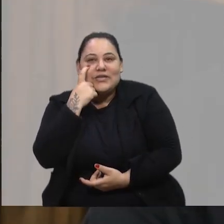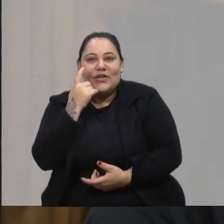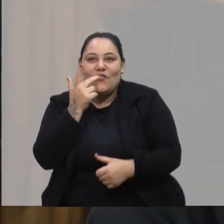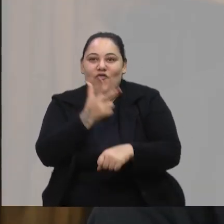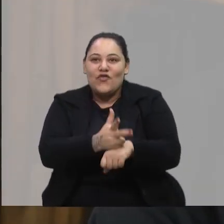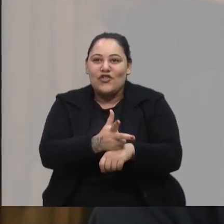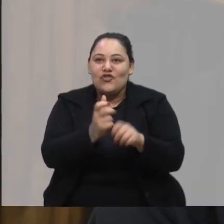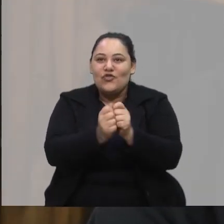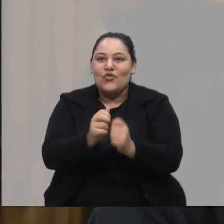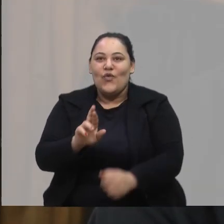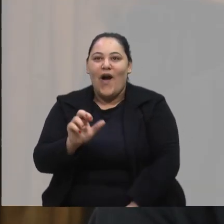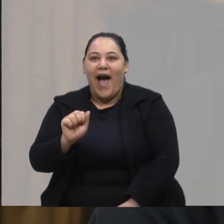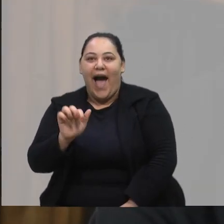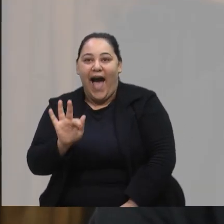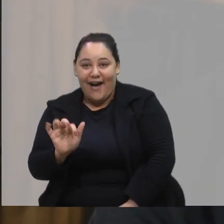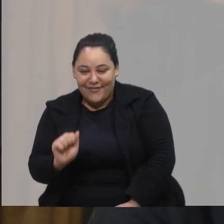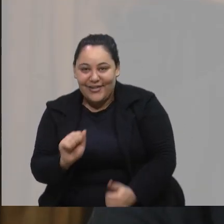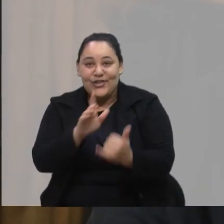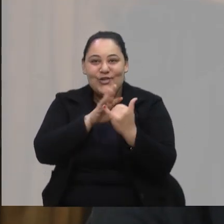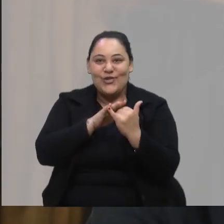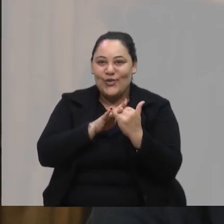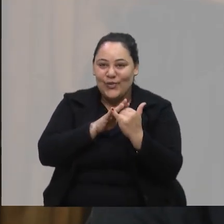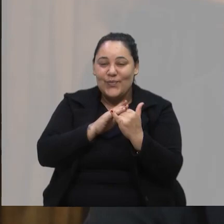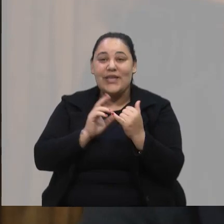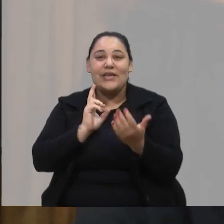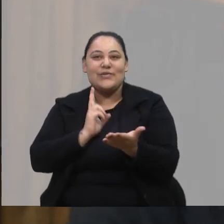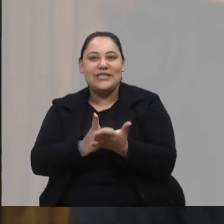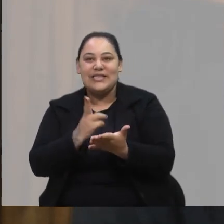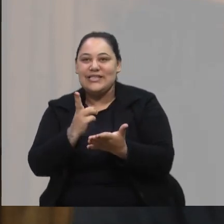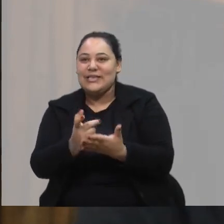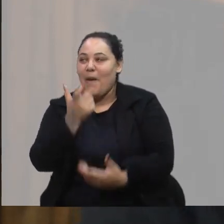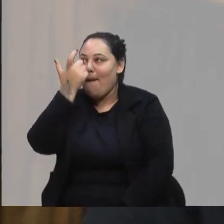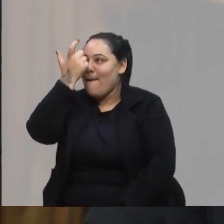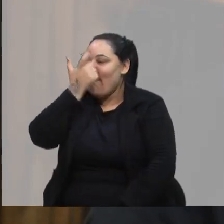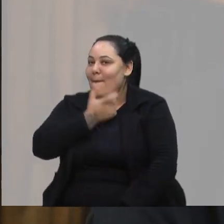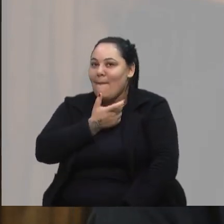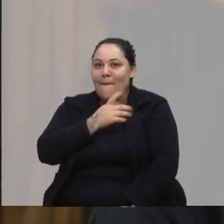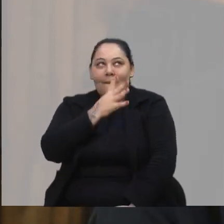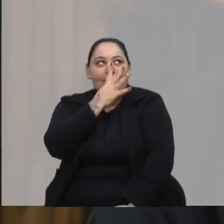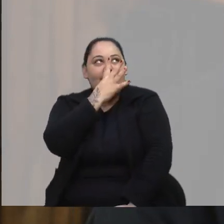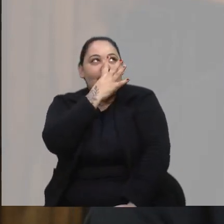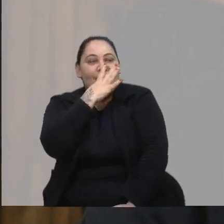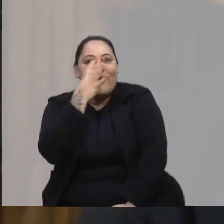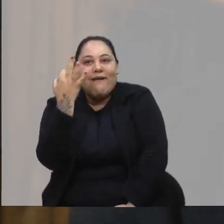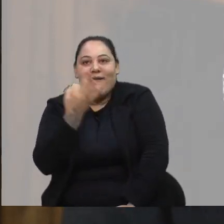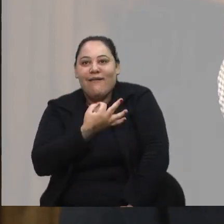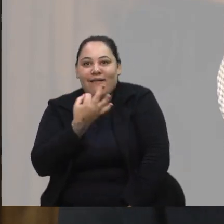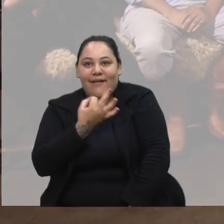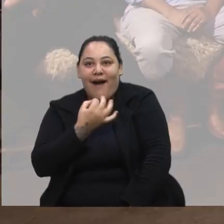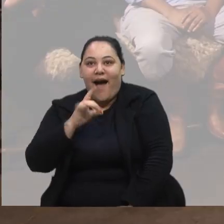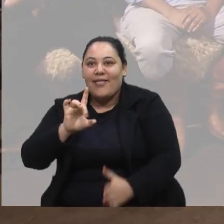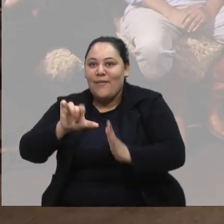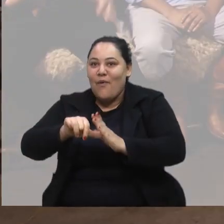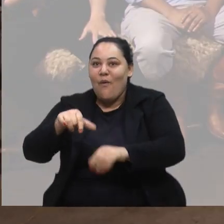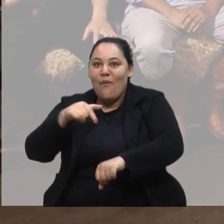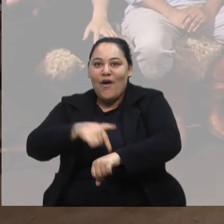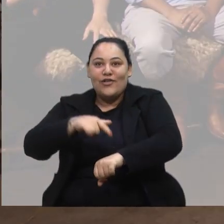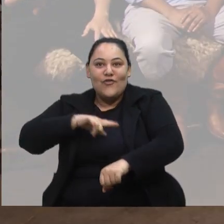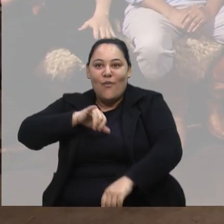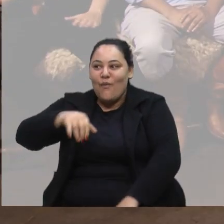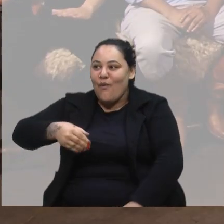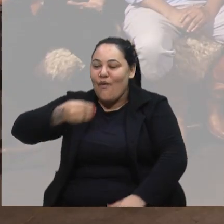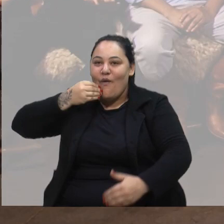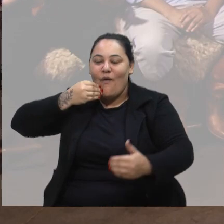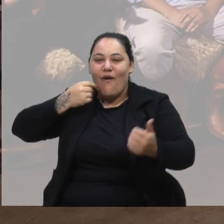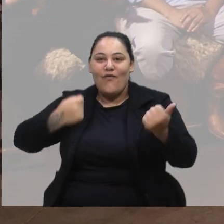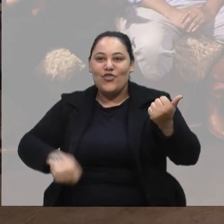Rafa no YouTube e eu sempre achei o máximo, assim, né? Aí o momento em que eu tive a oportunidade de tocar com esse cara,